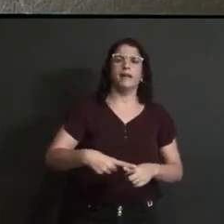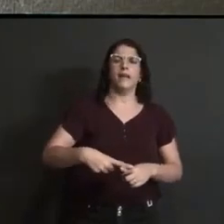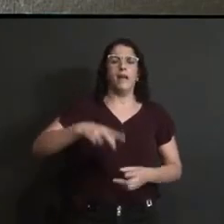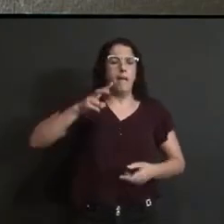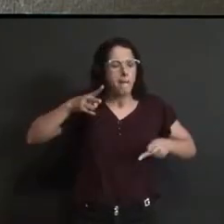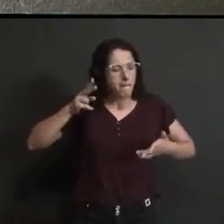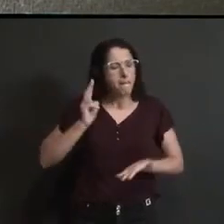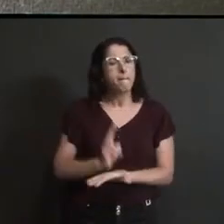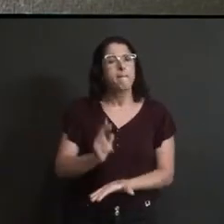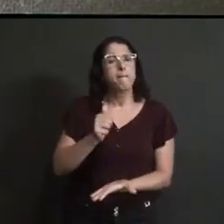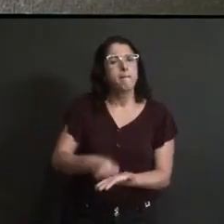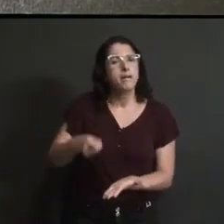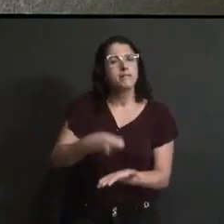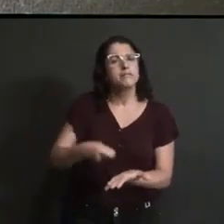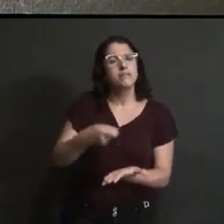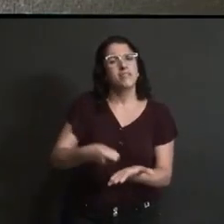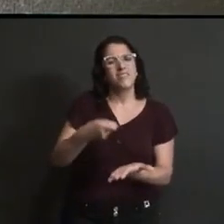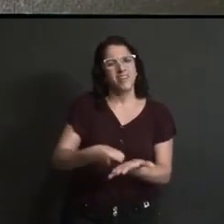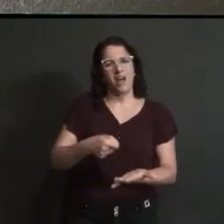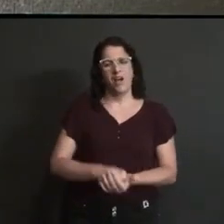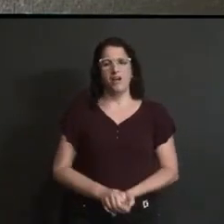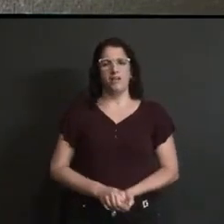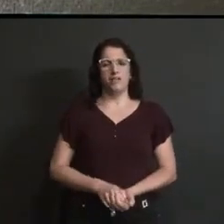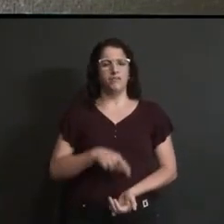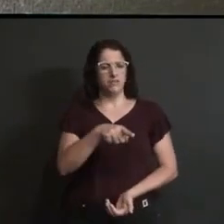Isso é fazer valer a pena.